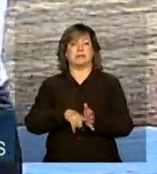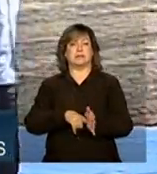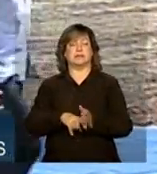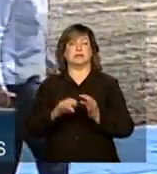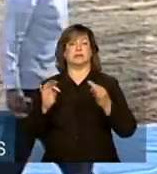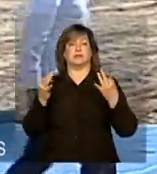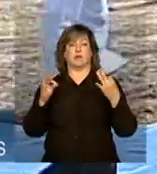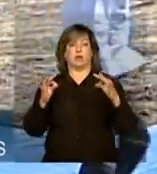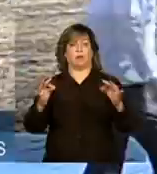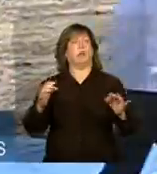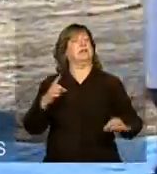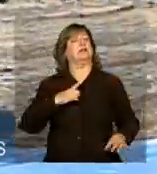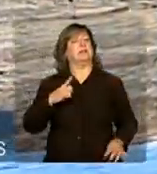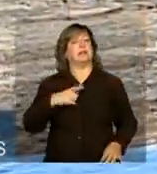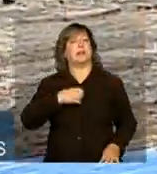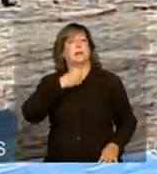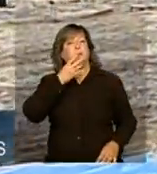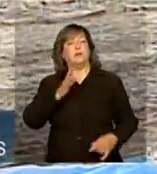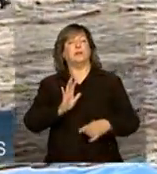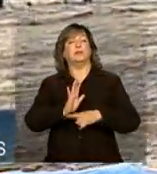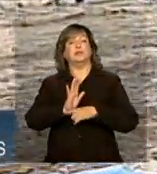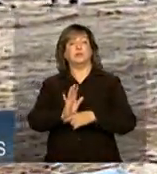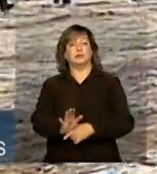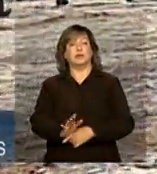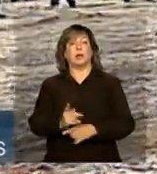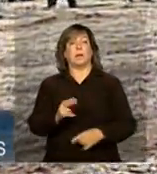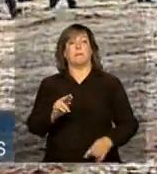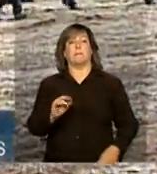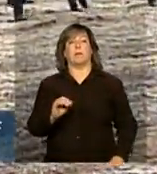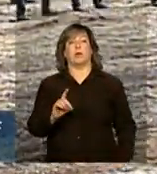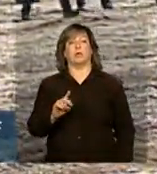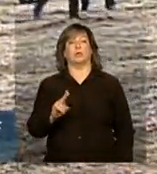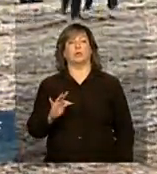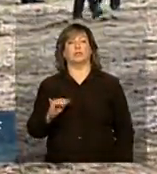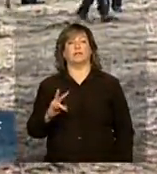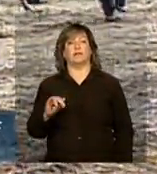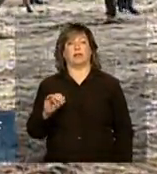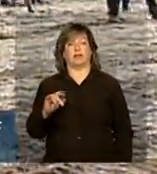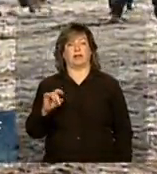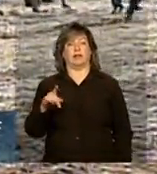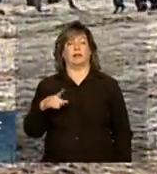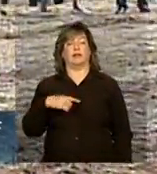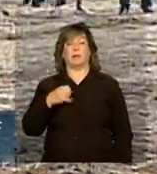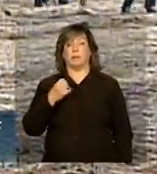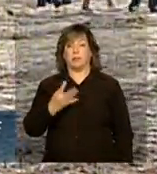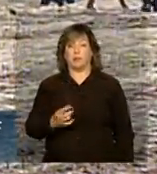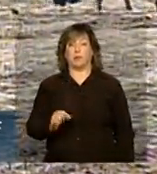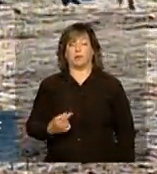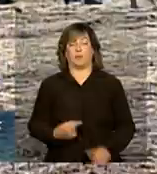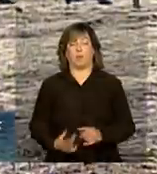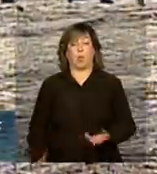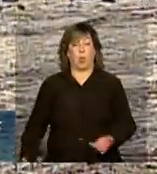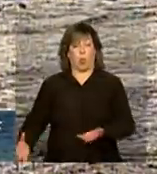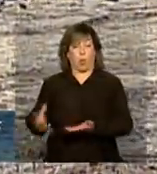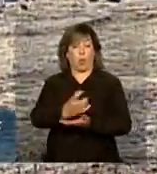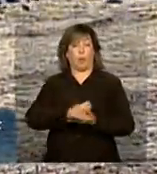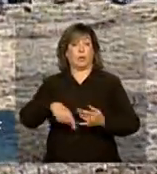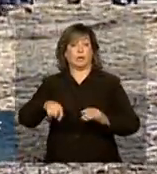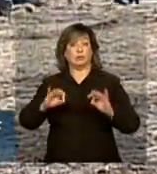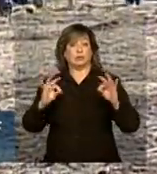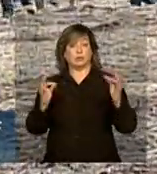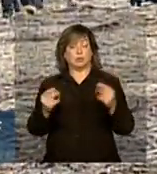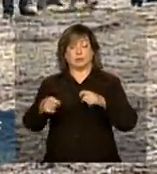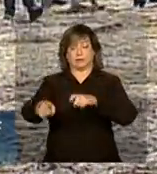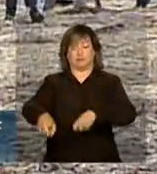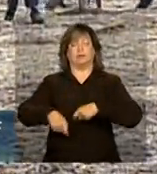tecnologia T favorecido a produtividade e claro que para contar eh para dar conta aí de colher toda essa produção os